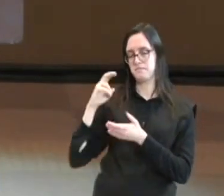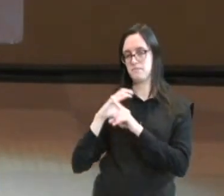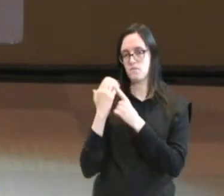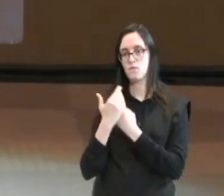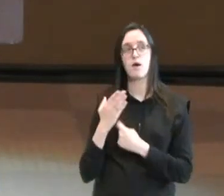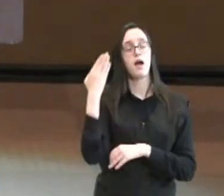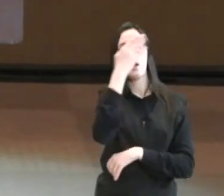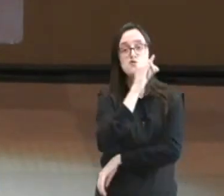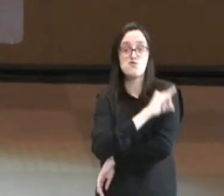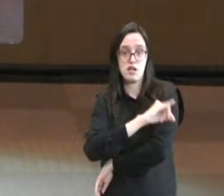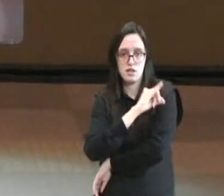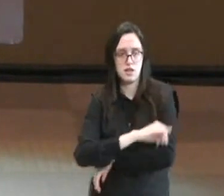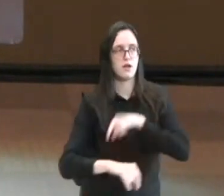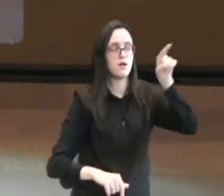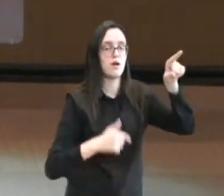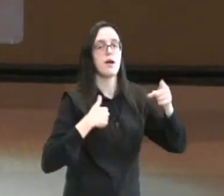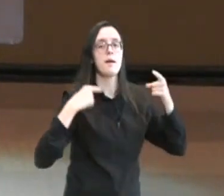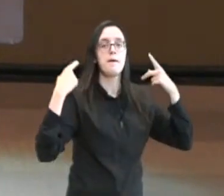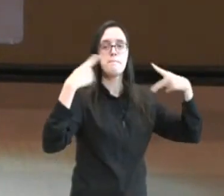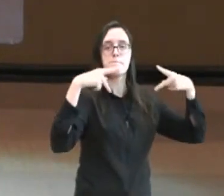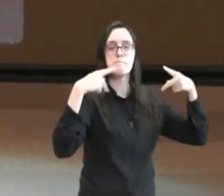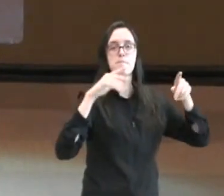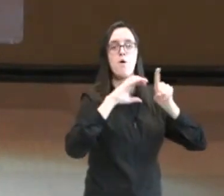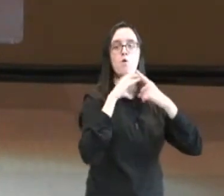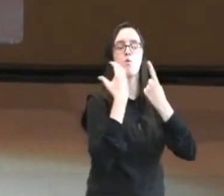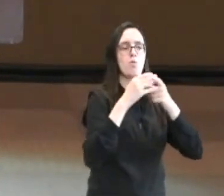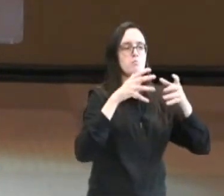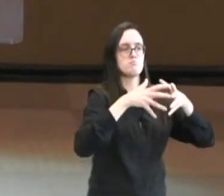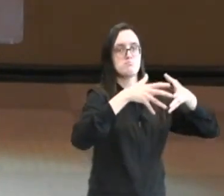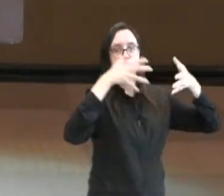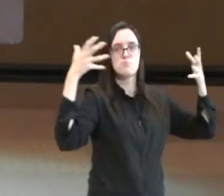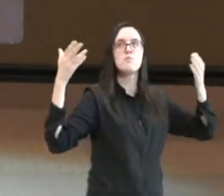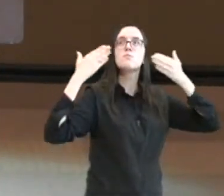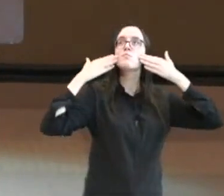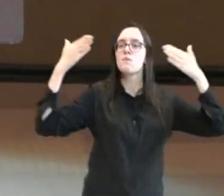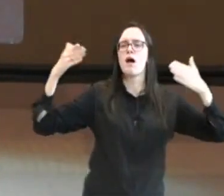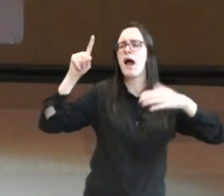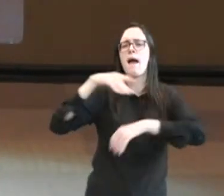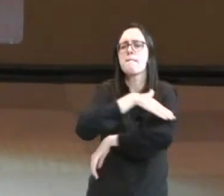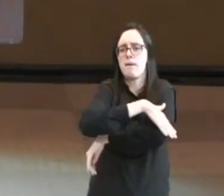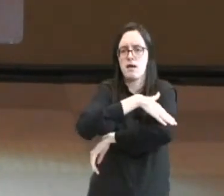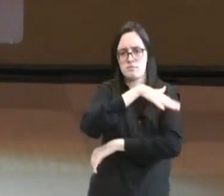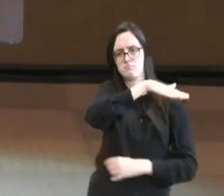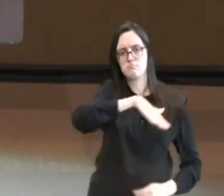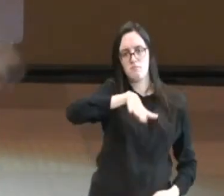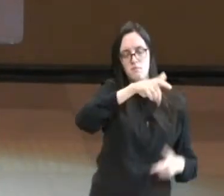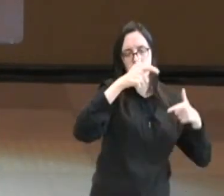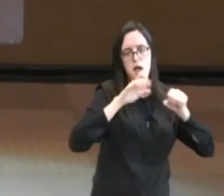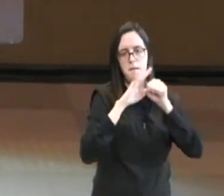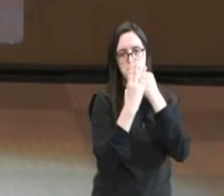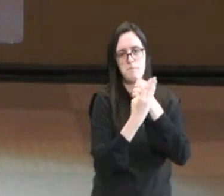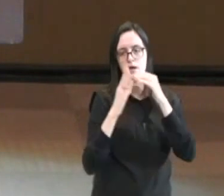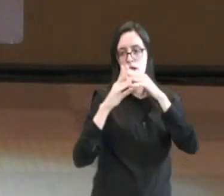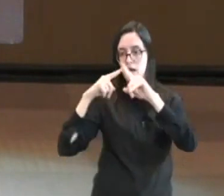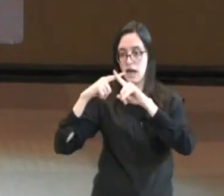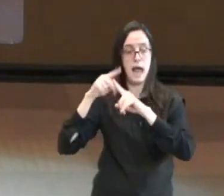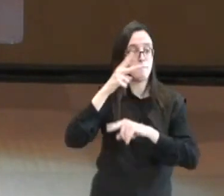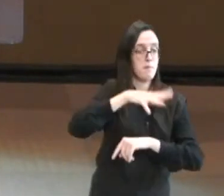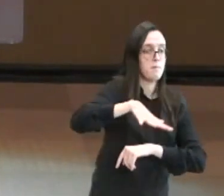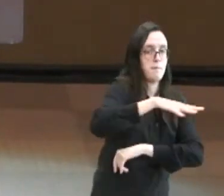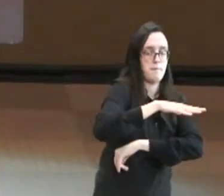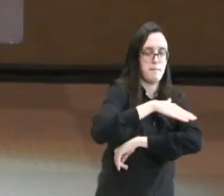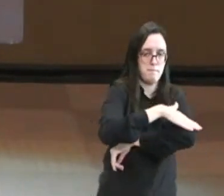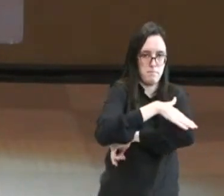eu programei um grande culto ao ar livre, um final de semana, numa praça lá do bairro onde ficava uma igreja que